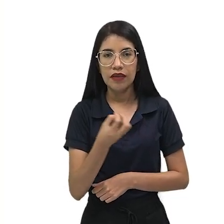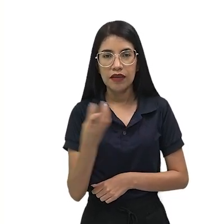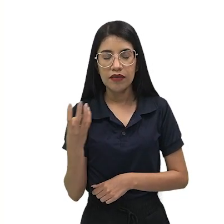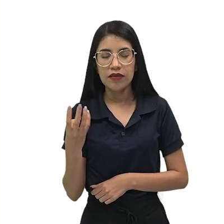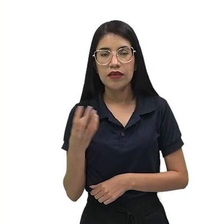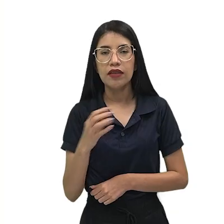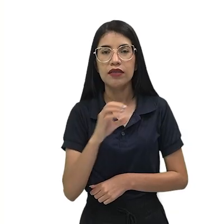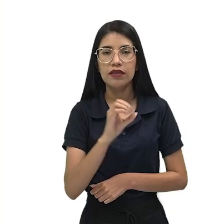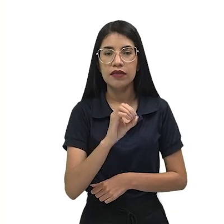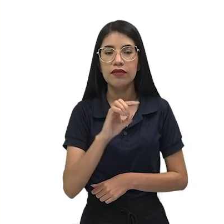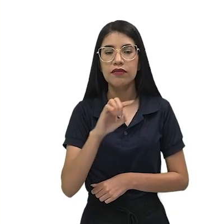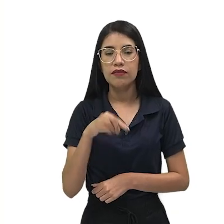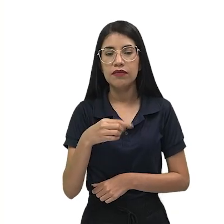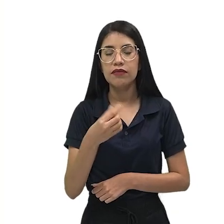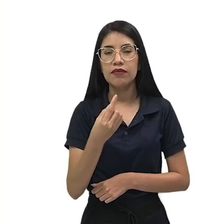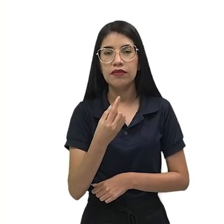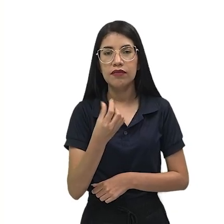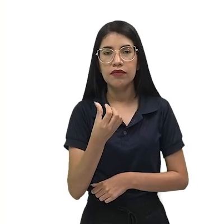069,